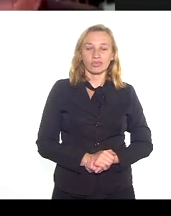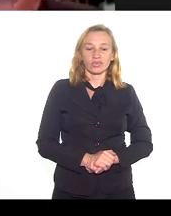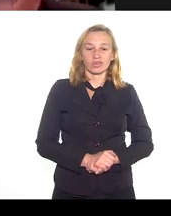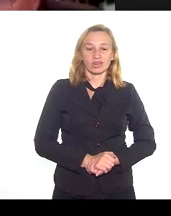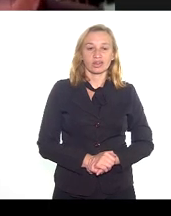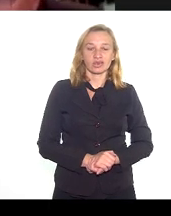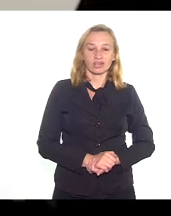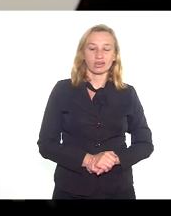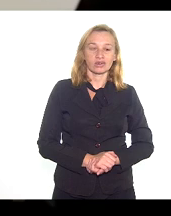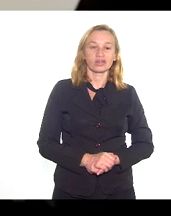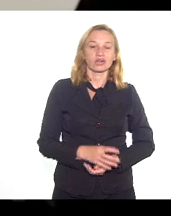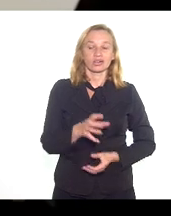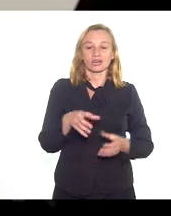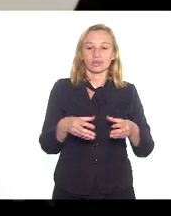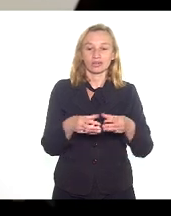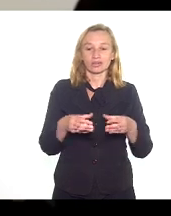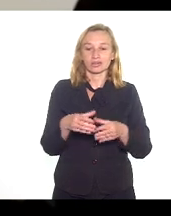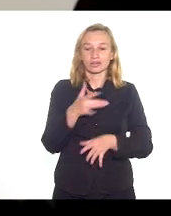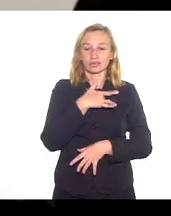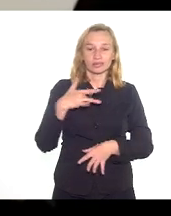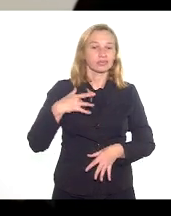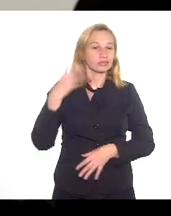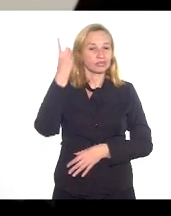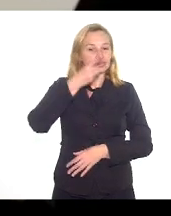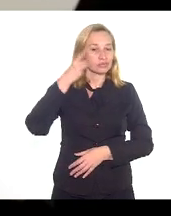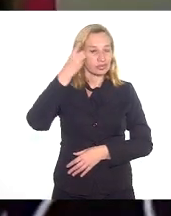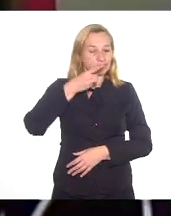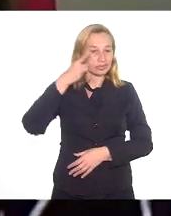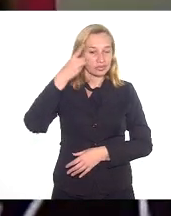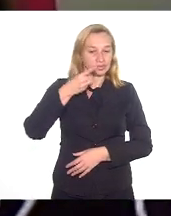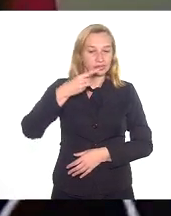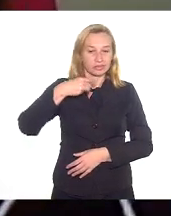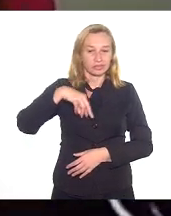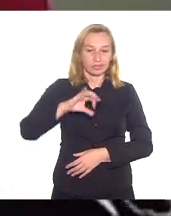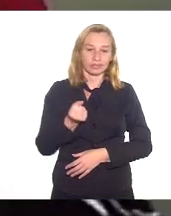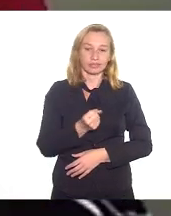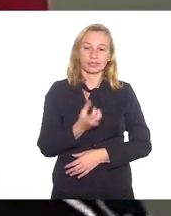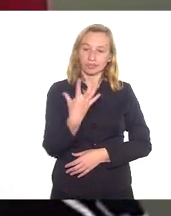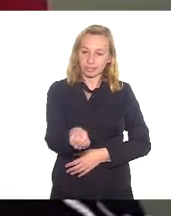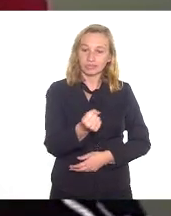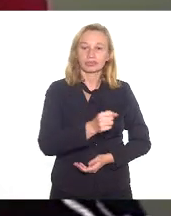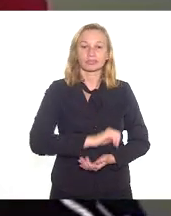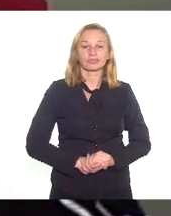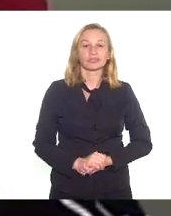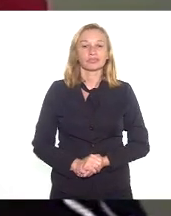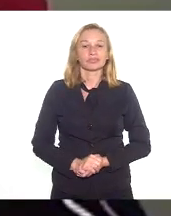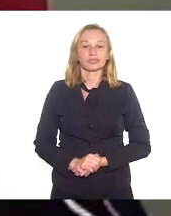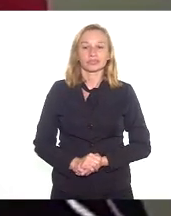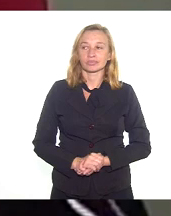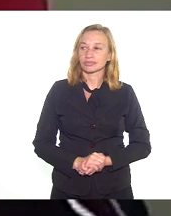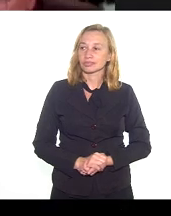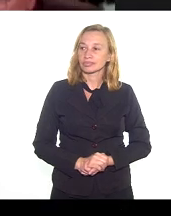Pela Comissão de Saúde, deputada Marta Rocha. Parecer favorável.